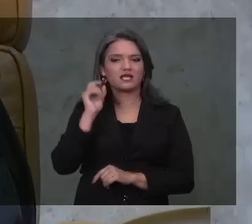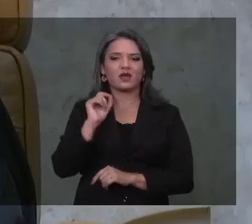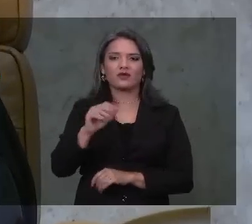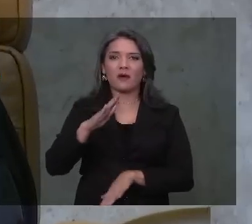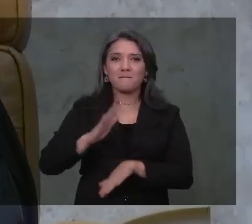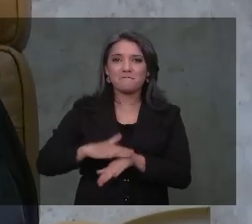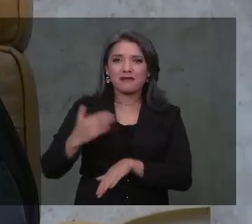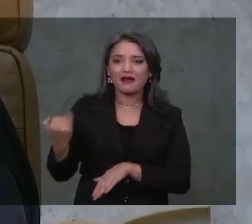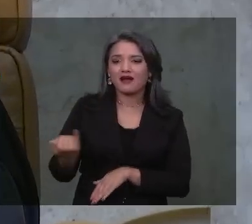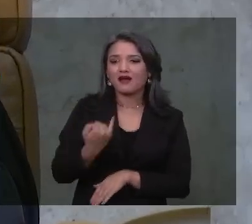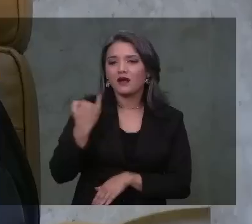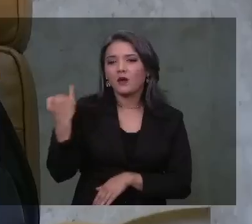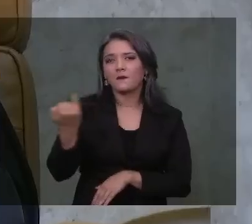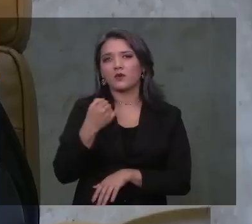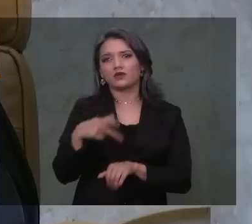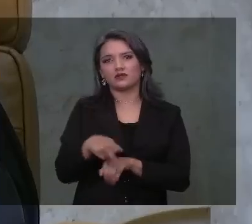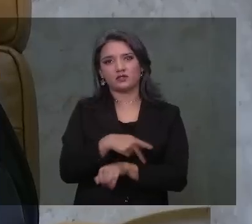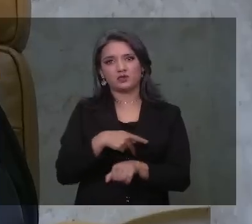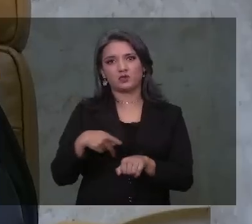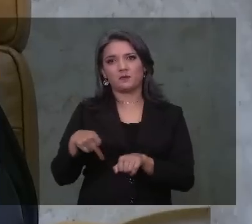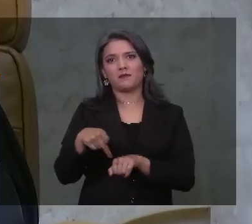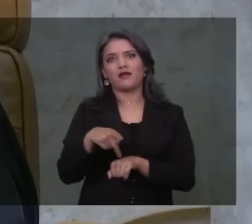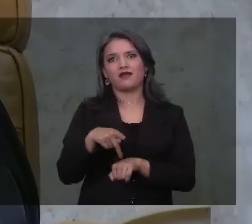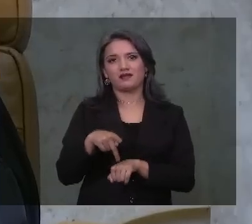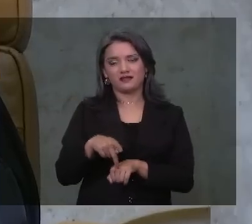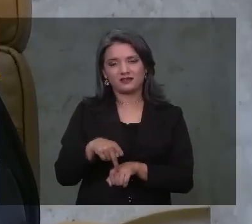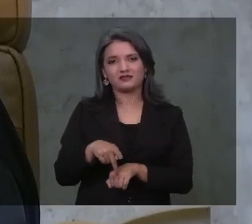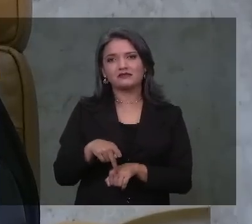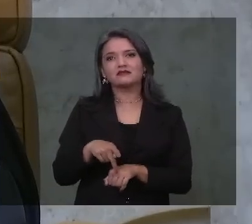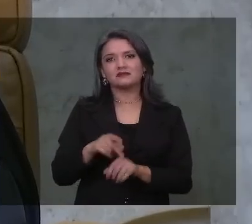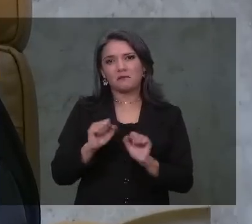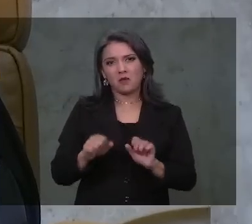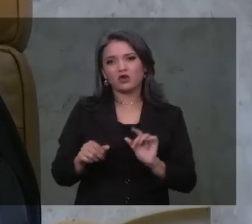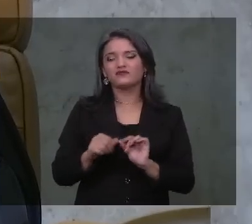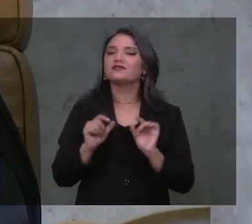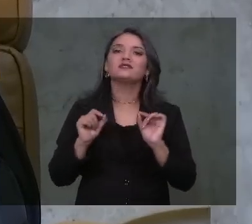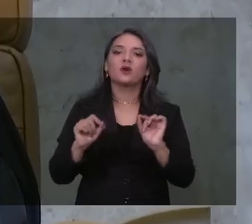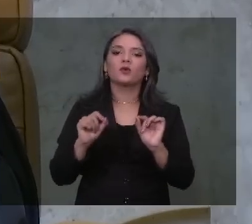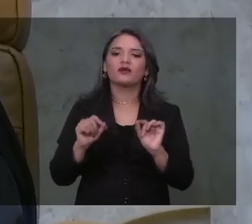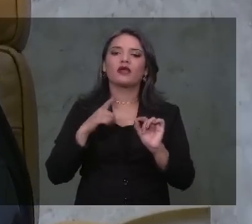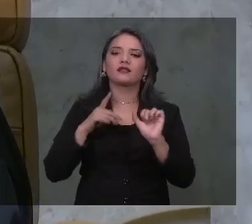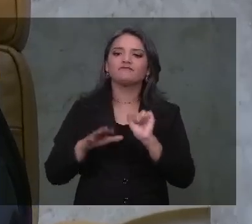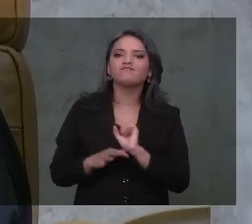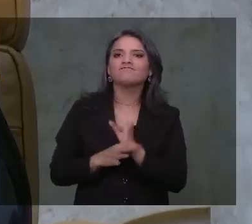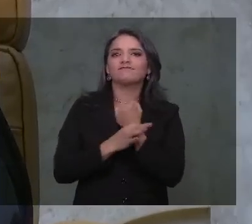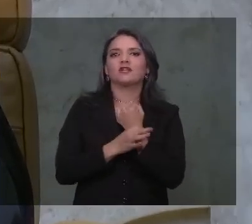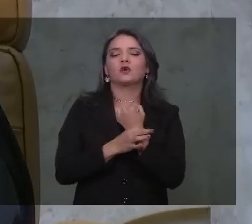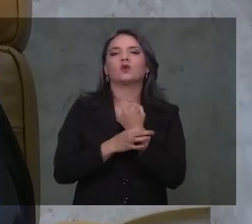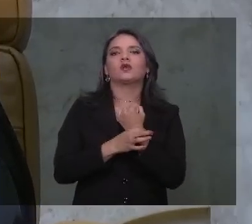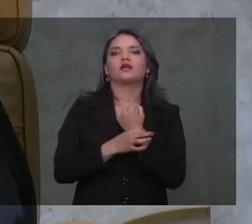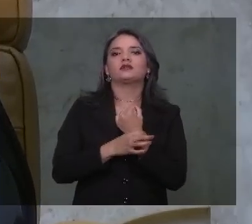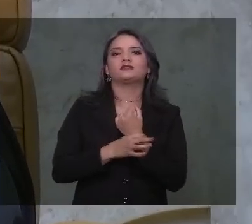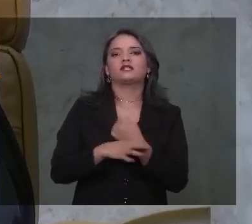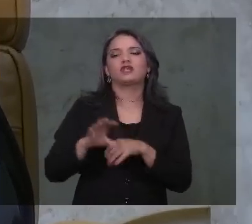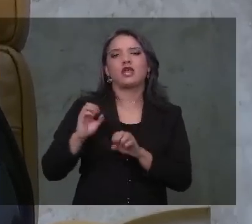mais importante que um país pode fazer pelos seus filhos é assegurar educação de qualidade e universal